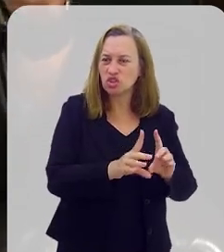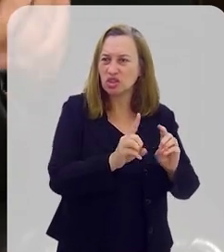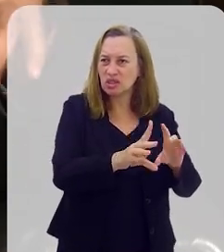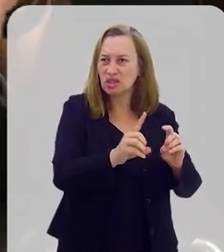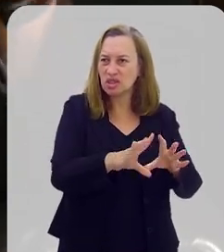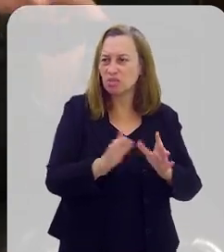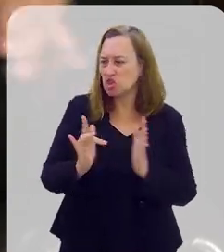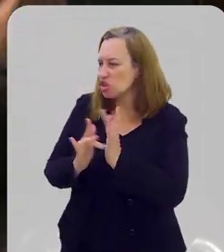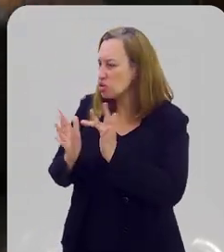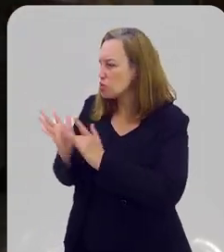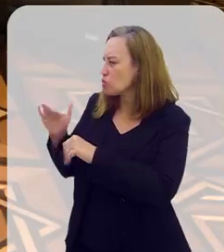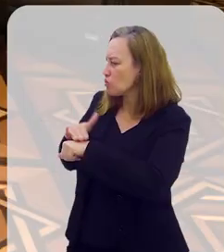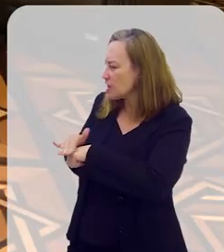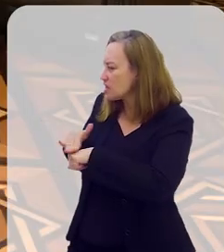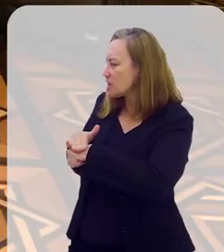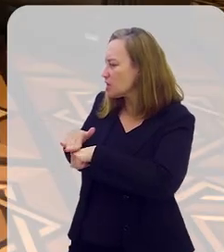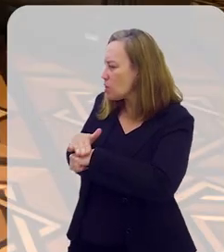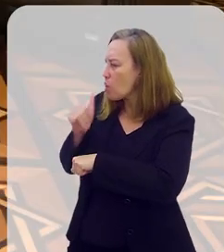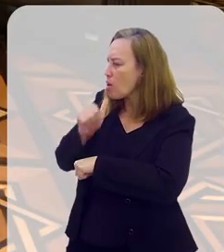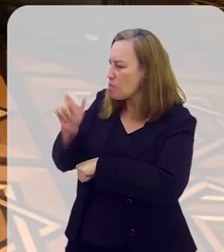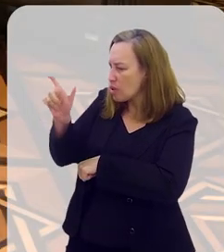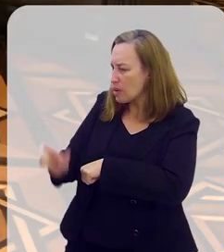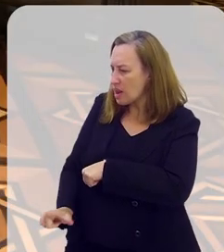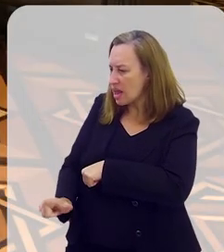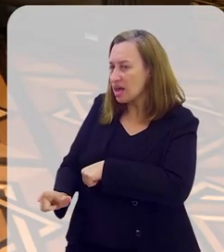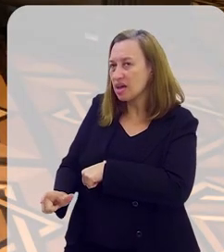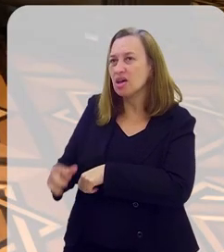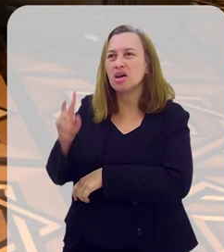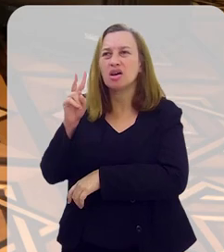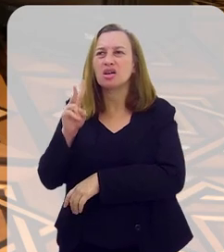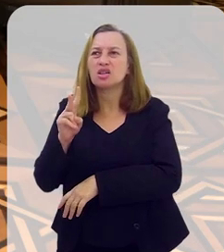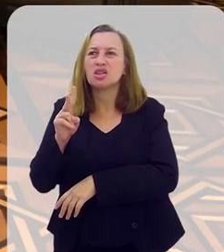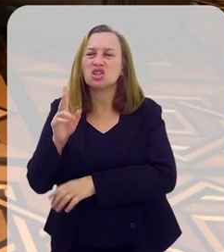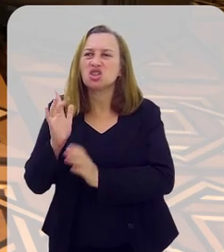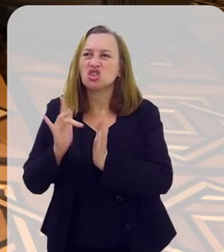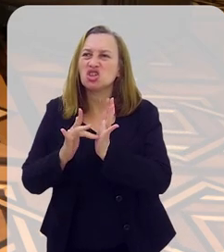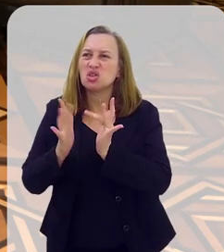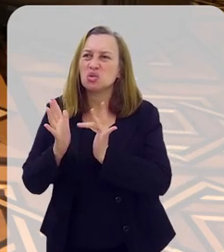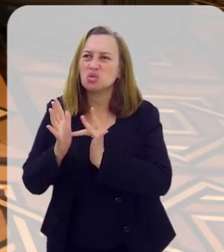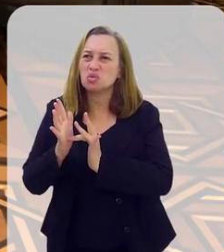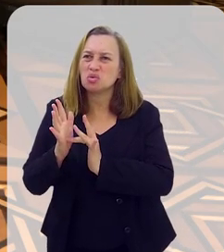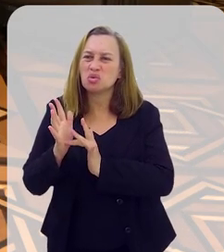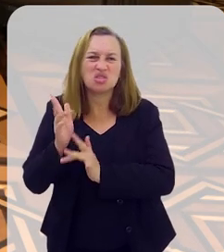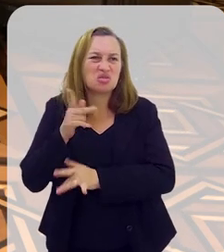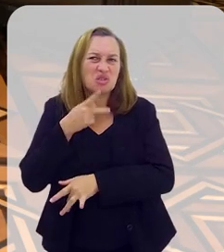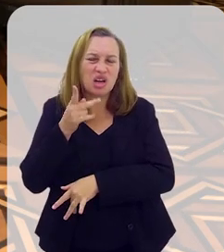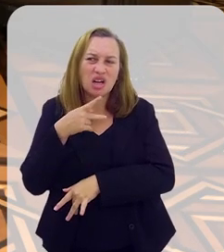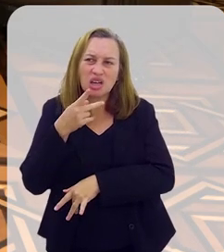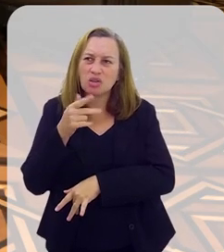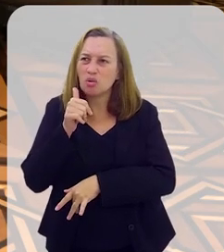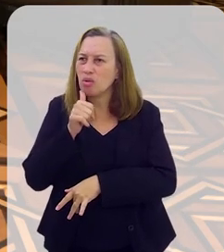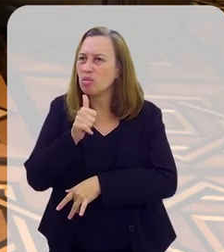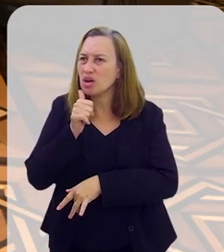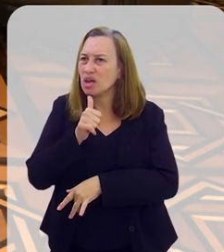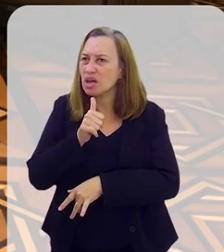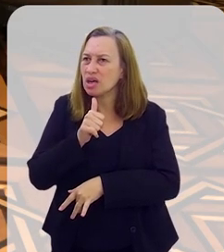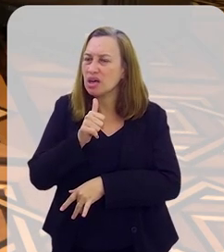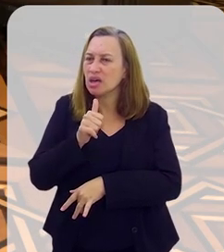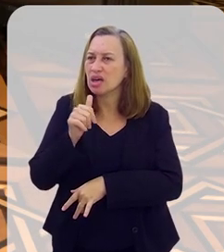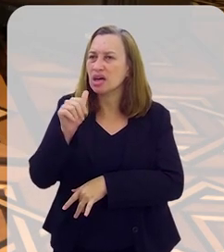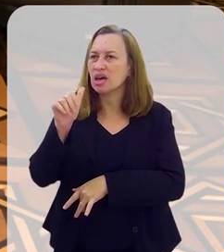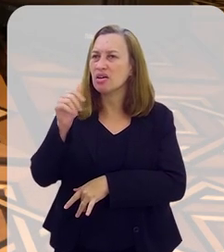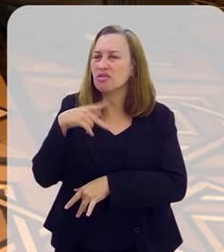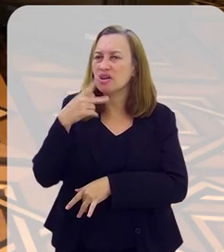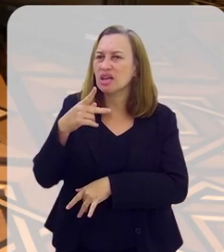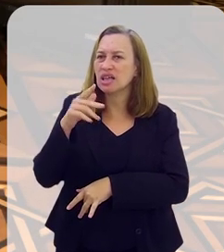conversando com ela e vai ali trazendo e o lindo que Jesus não vem falando em grego Eu já falei isso aqui num programa Jesus vem